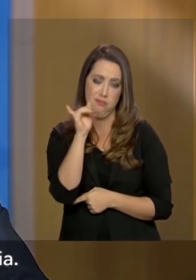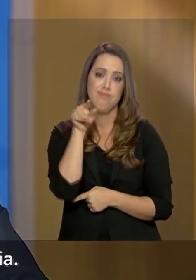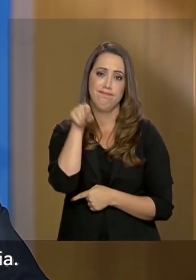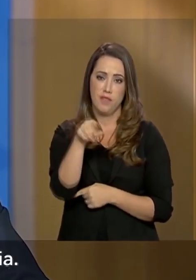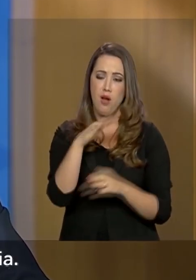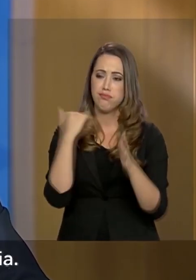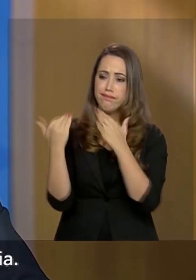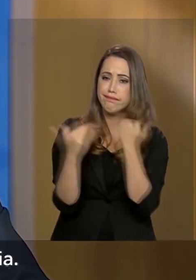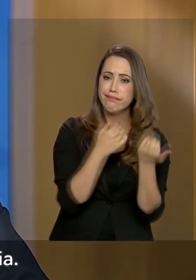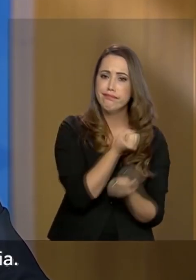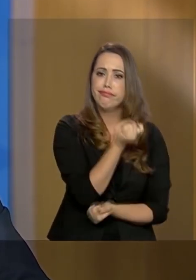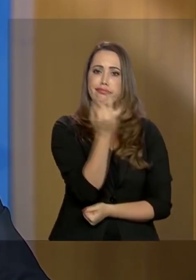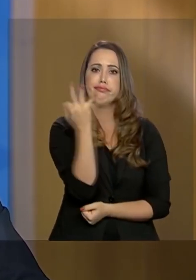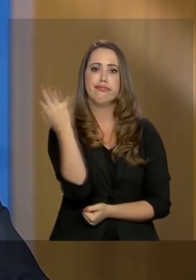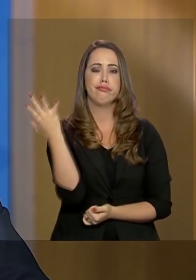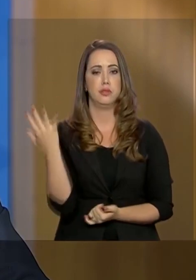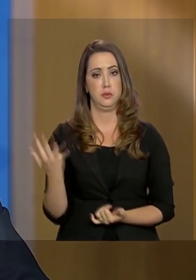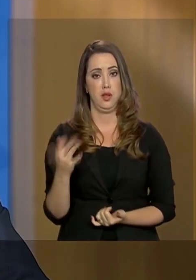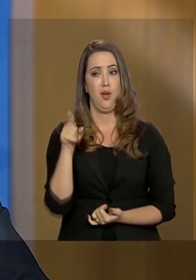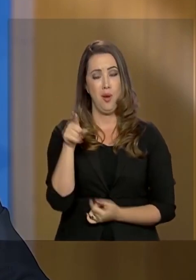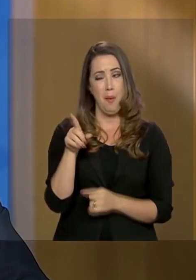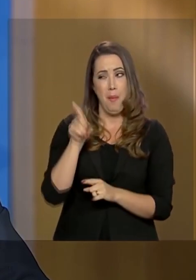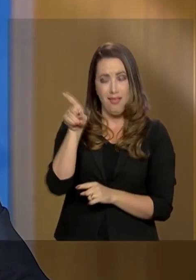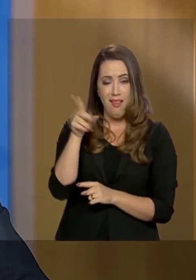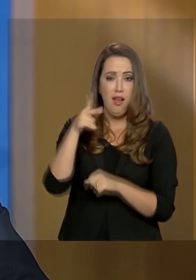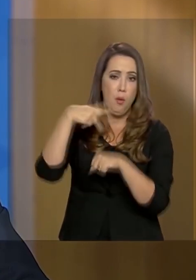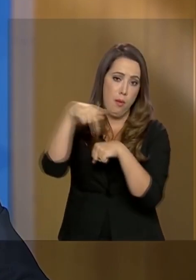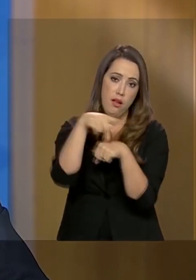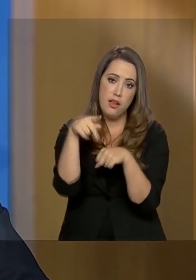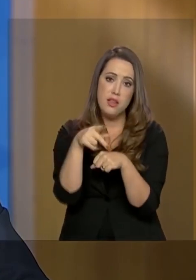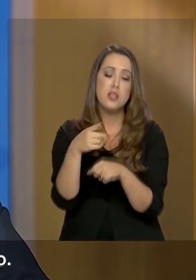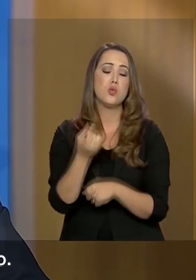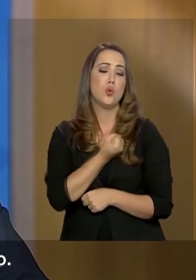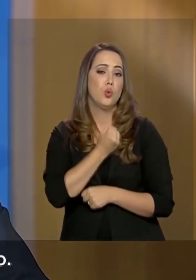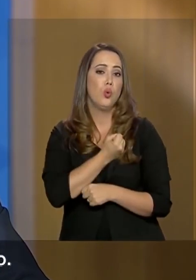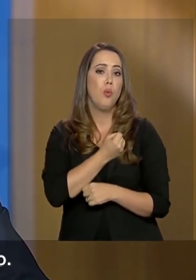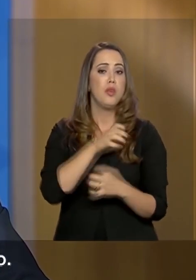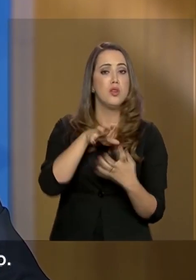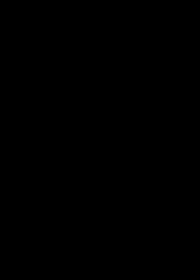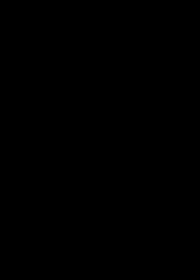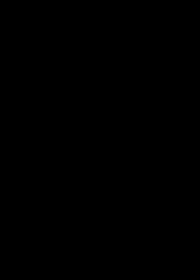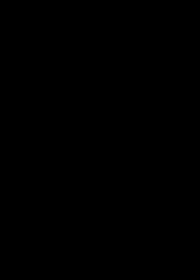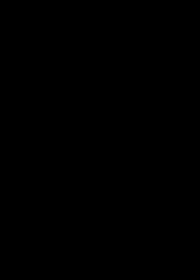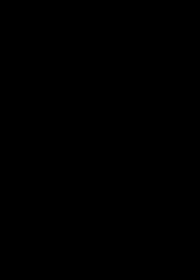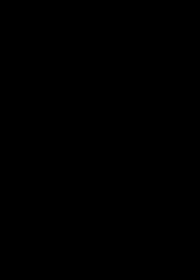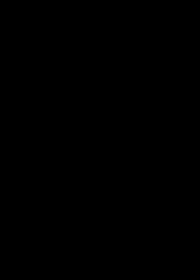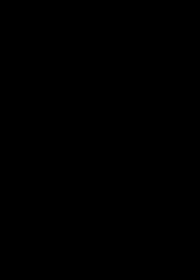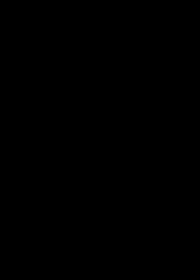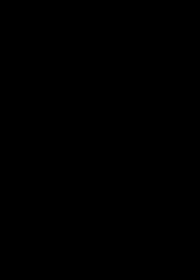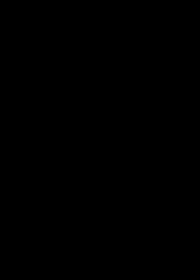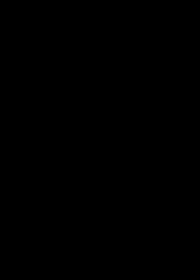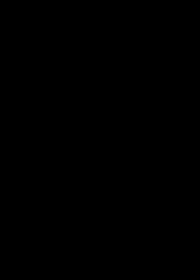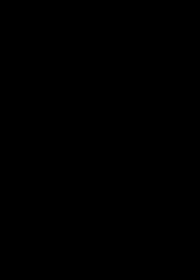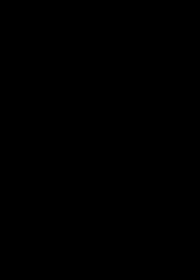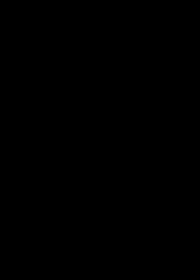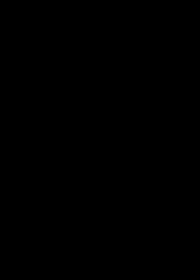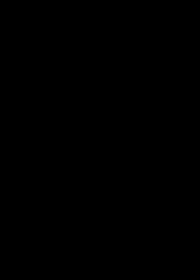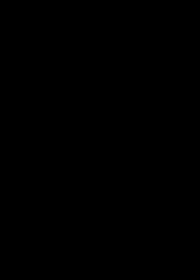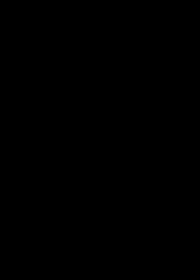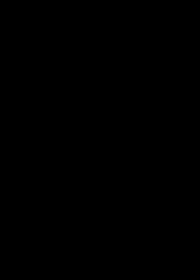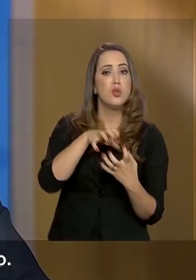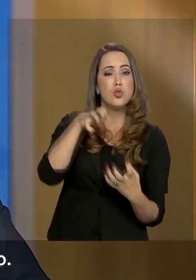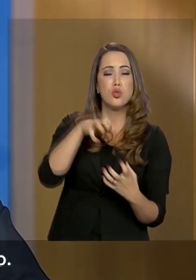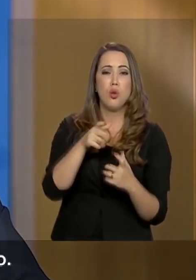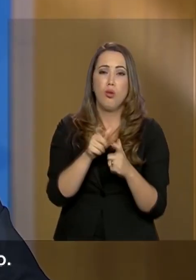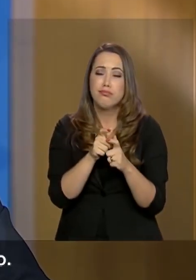aqui os vídeos pra gente fazer a versão dos intelejumentos 2, mas agora você vai ver o vídeo sério. O cara é, ó seu lardo, já tem um monte de cara segurando